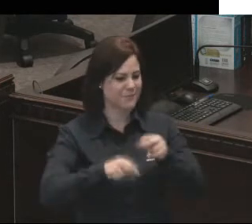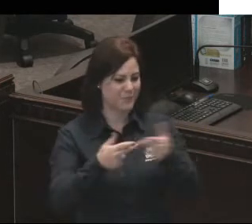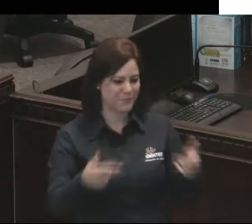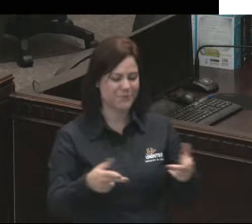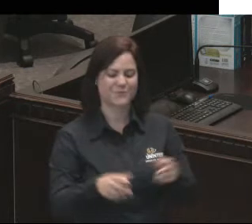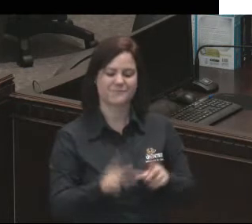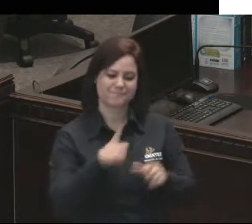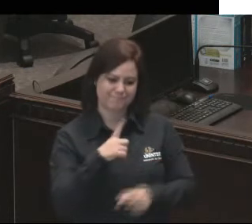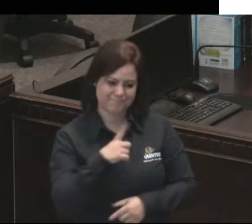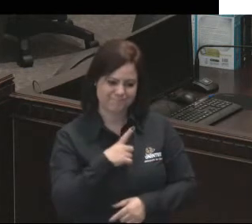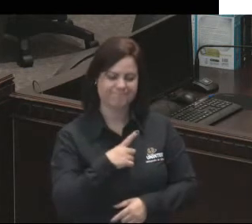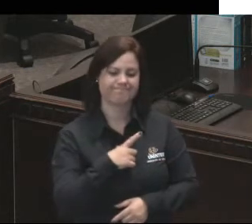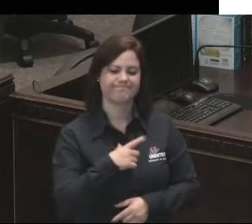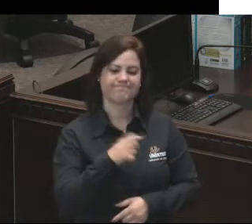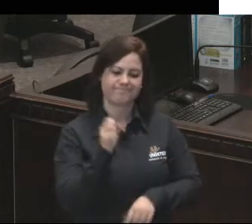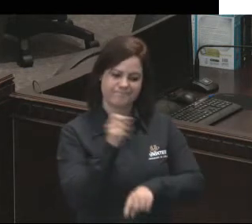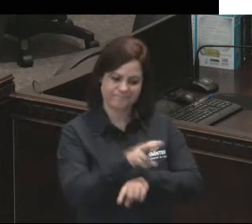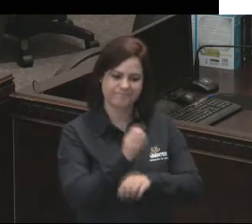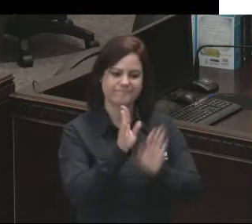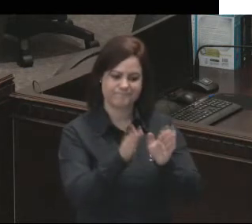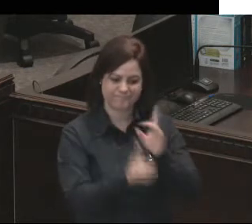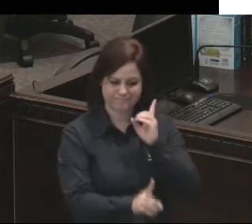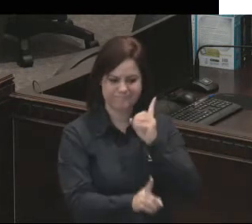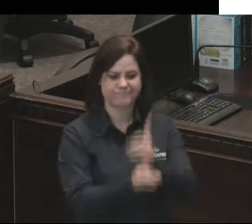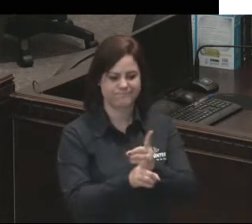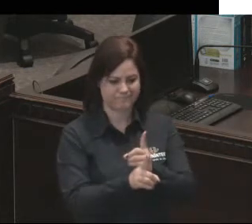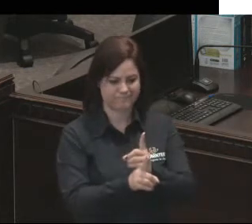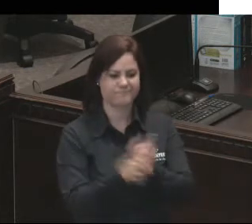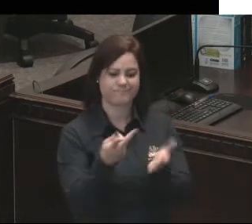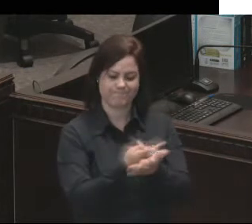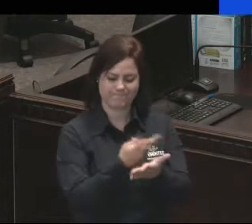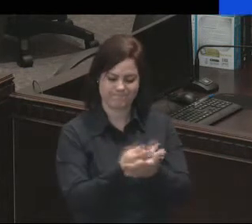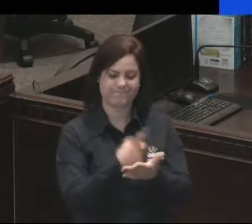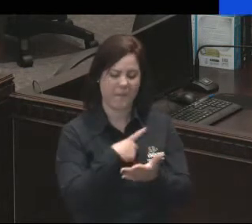pimentão. Esses também são os que foram encontrados irregularmente.